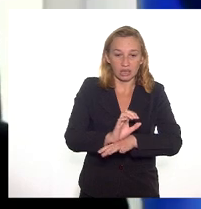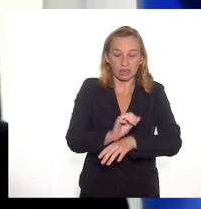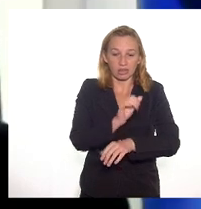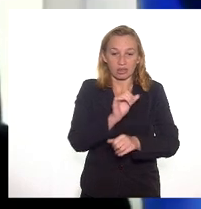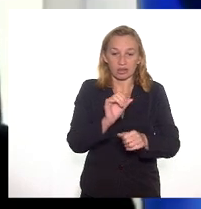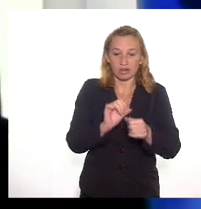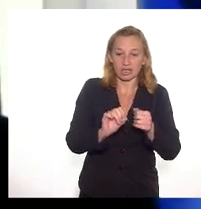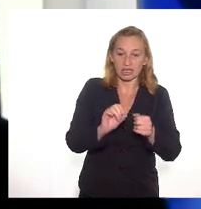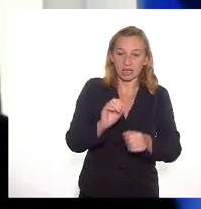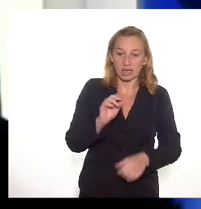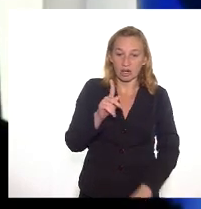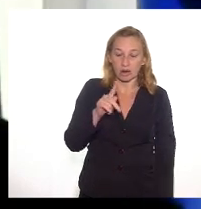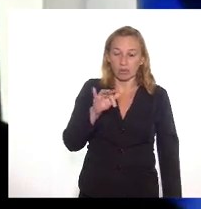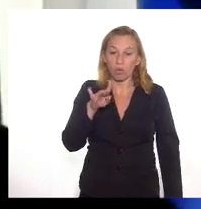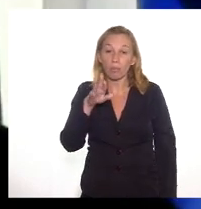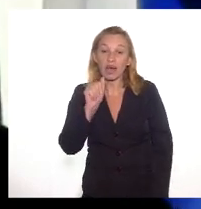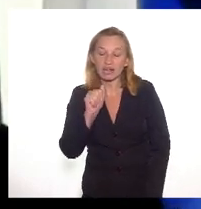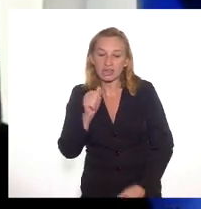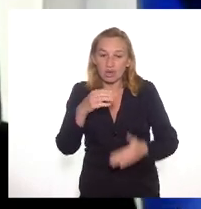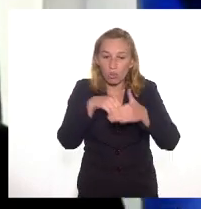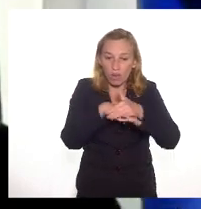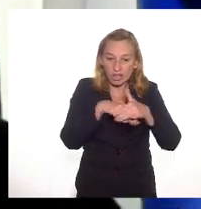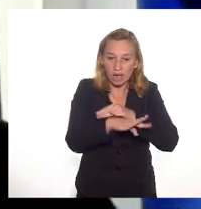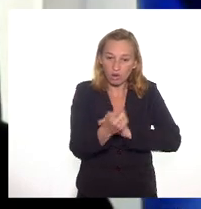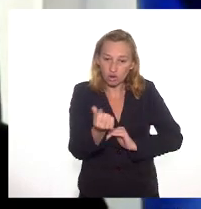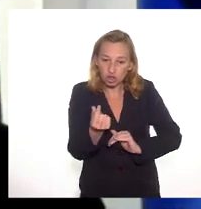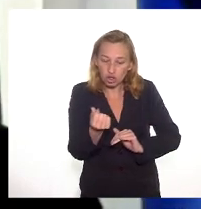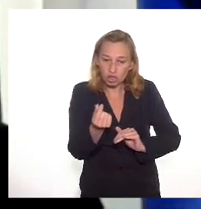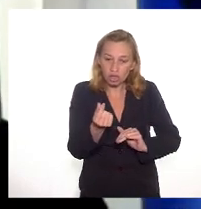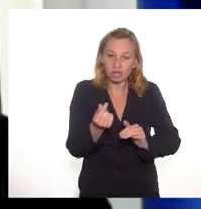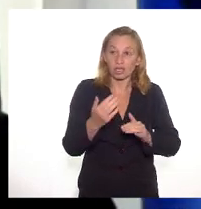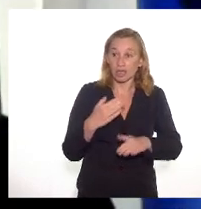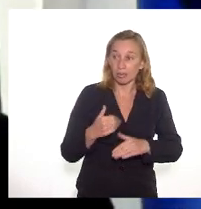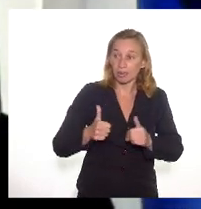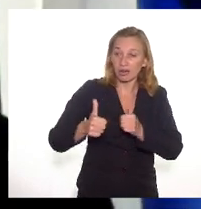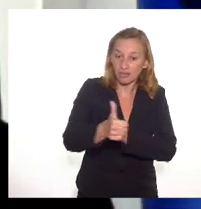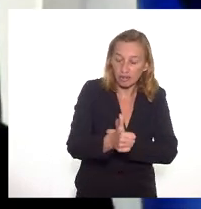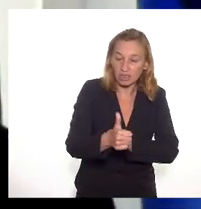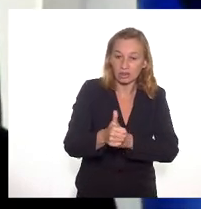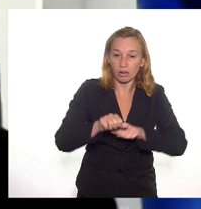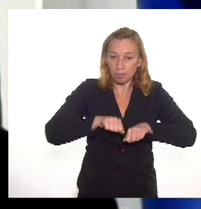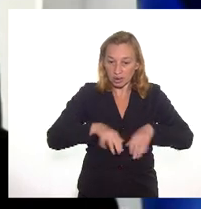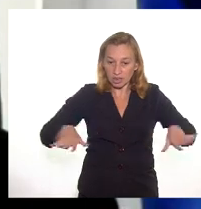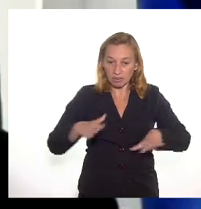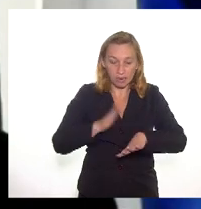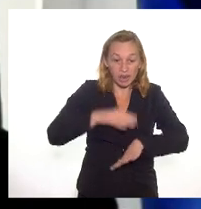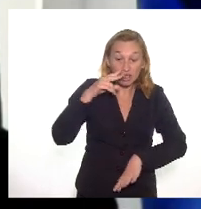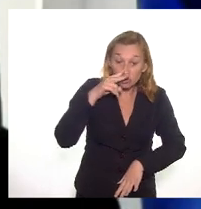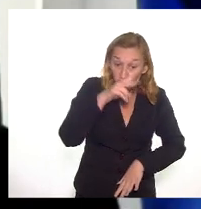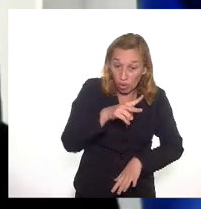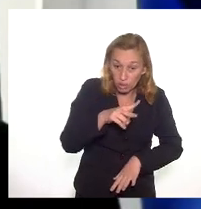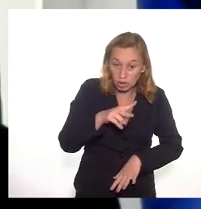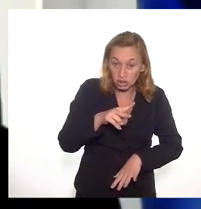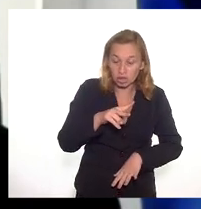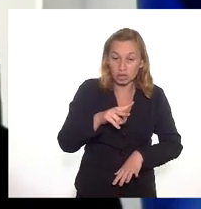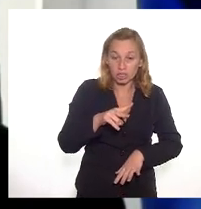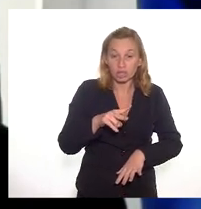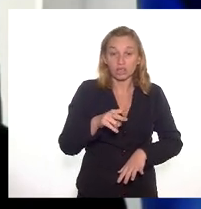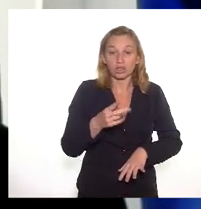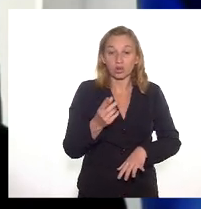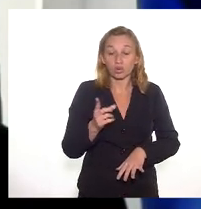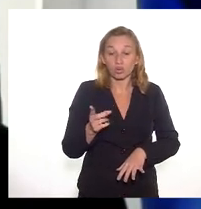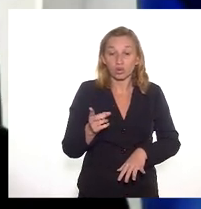poupança, porque daqui para frente, salvo uma pandemia, alguma coisa mais forte, mas o câmbio e o